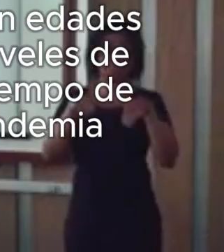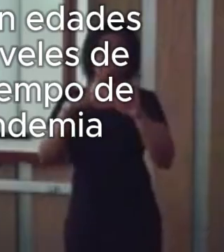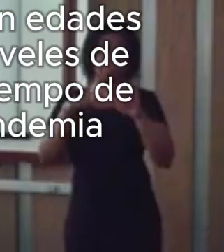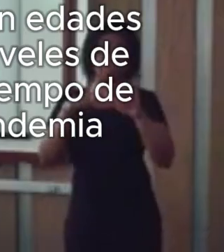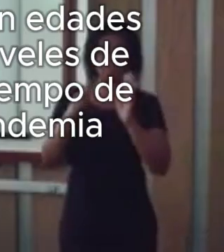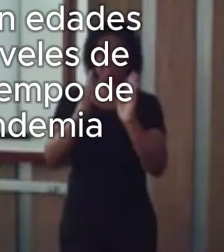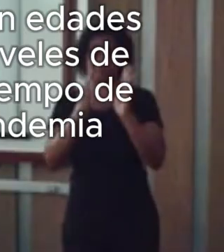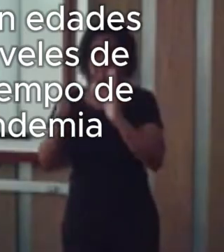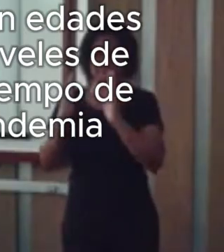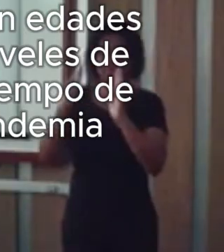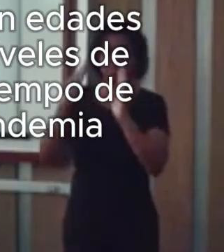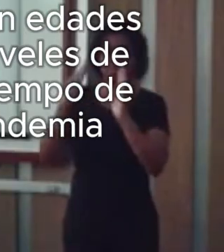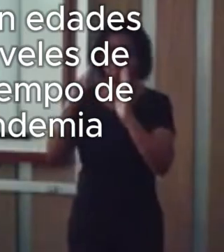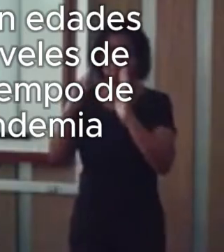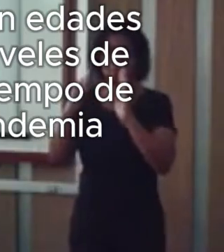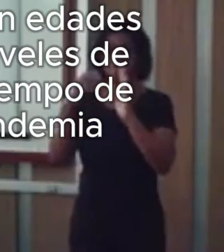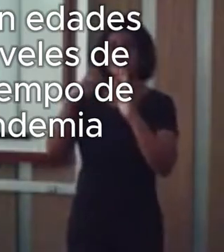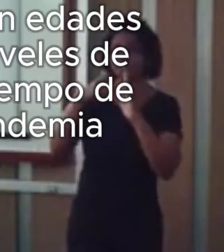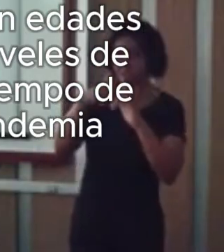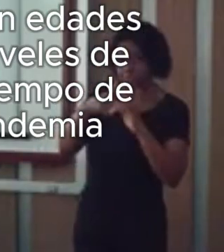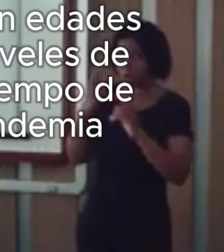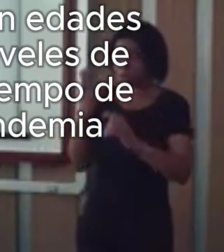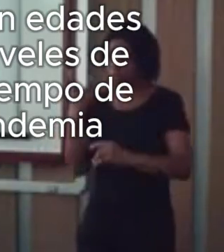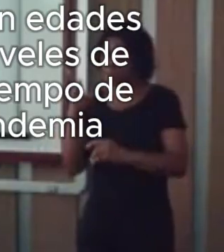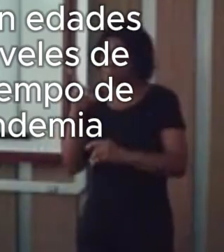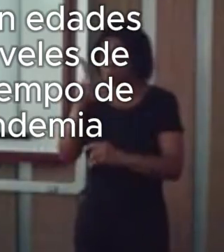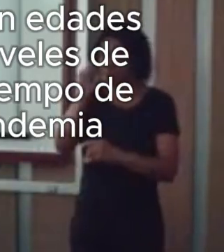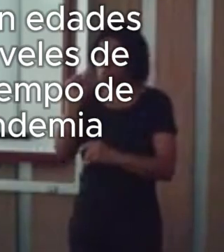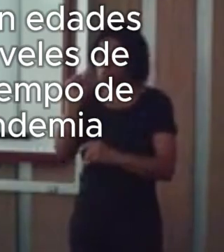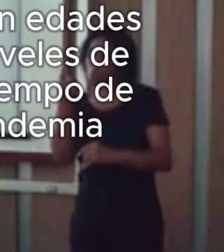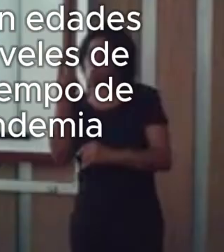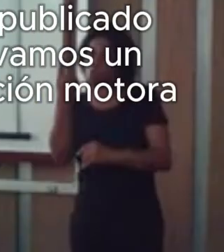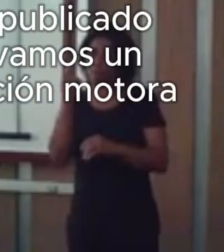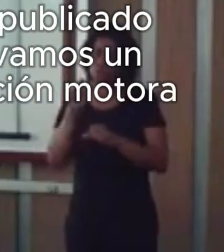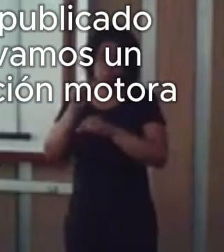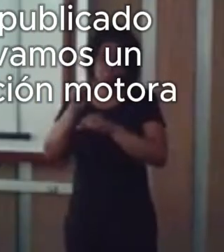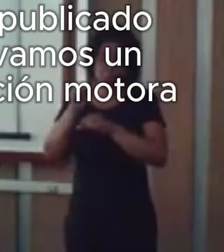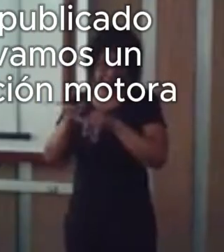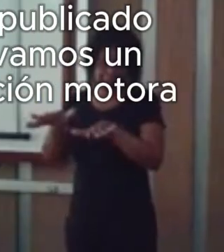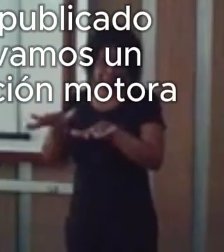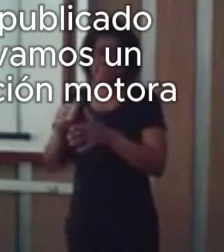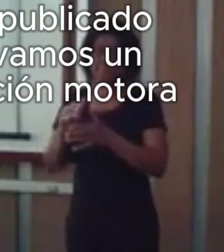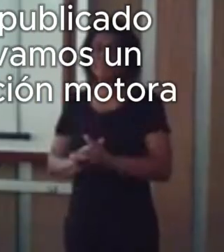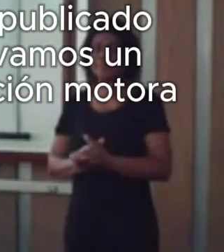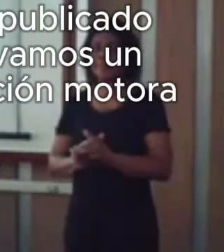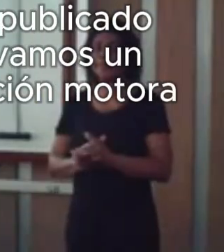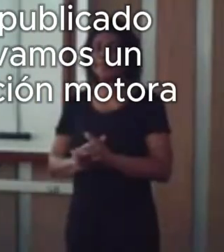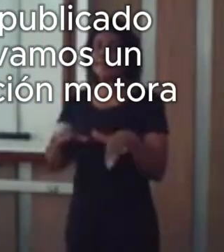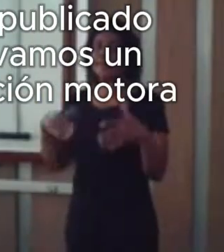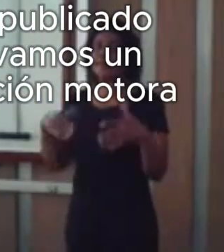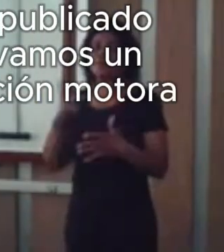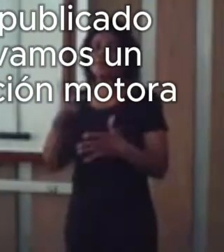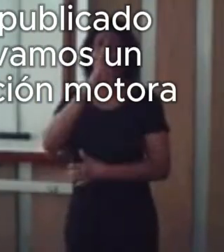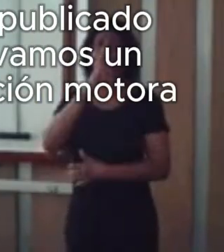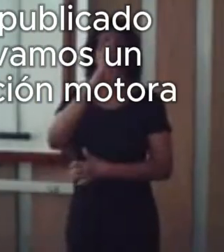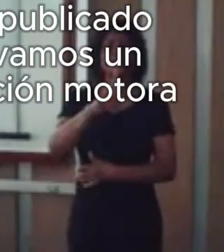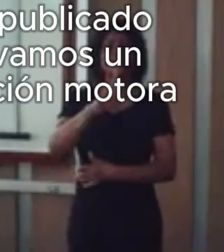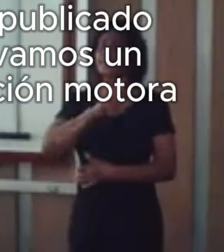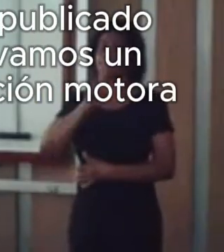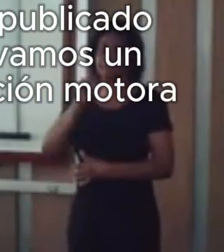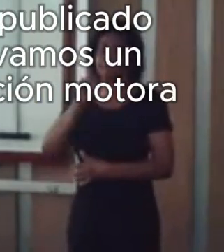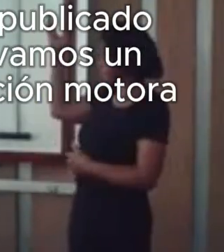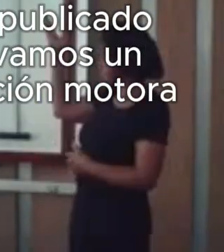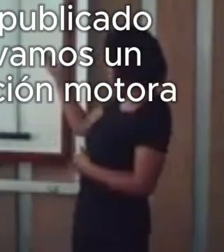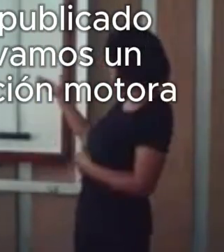de injeção, que era, no máximo, 3 dias, e fizemos um a mais por conta da pandemia. E aí o resultado que a gente teve foi esse